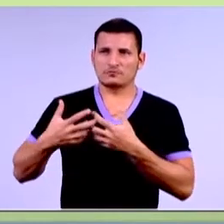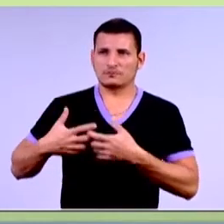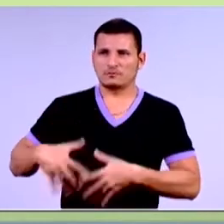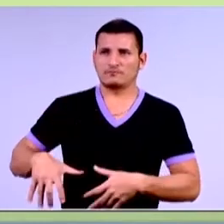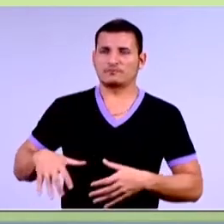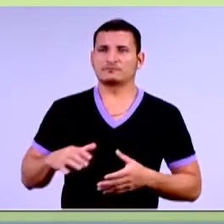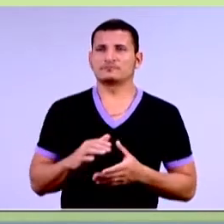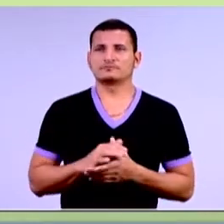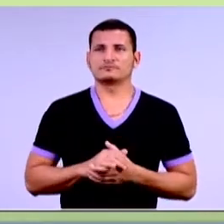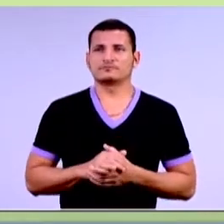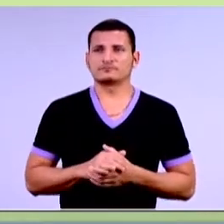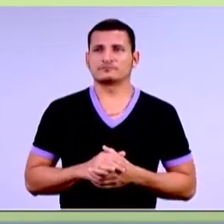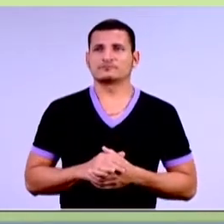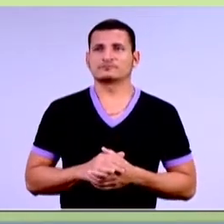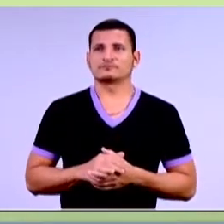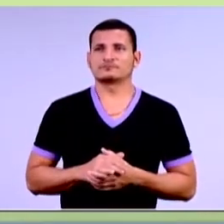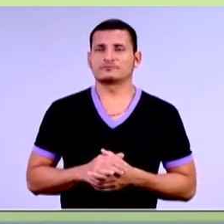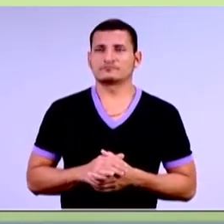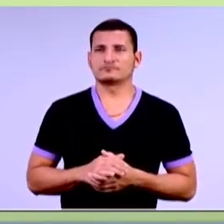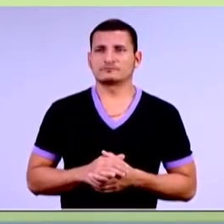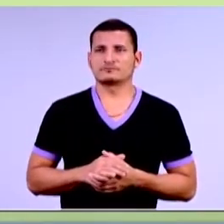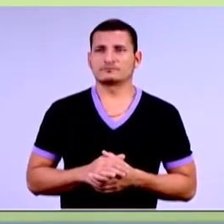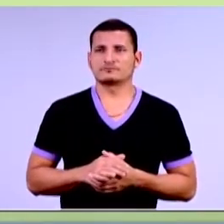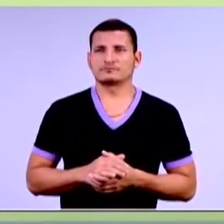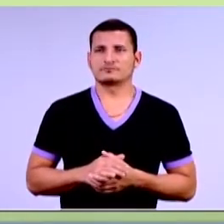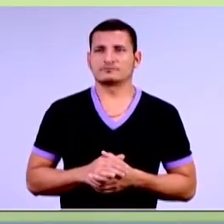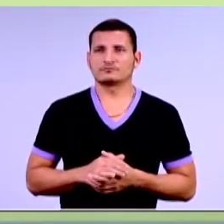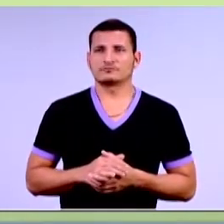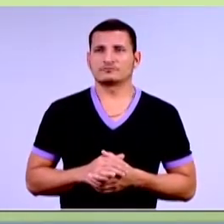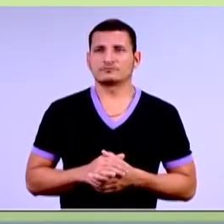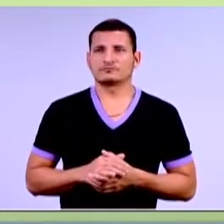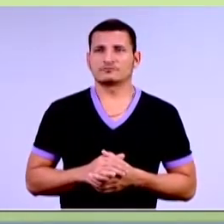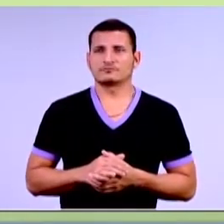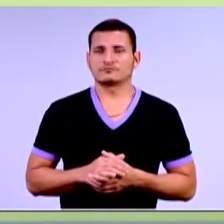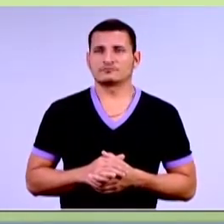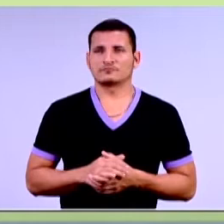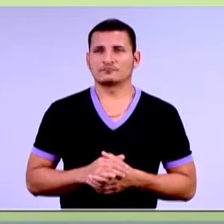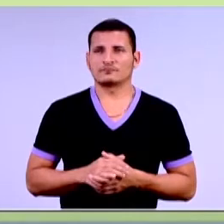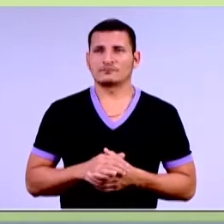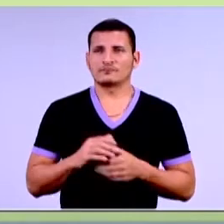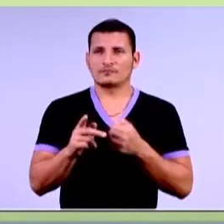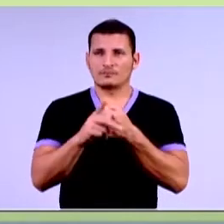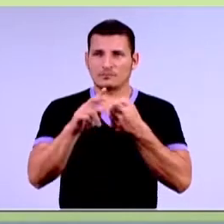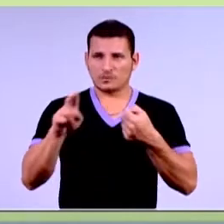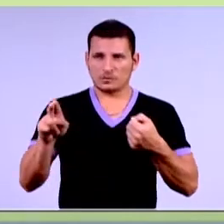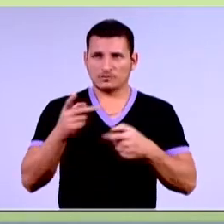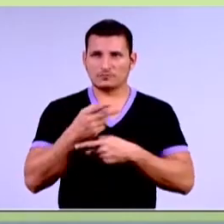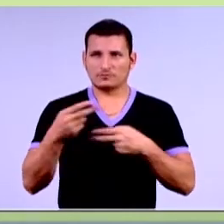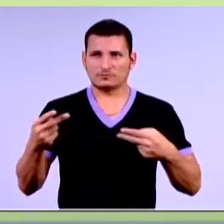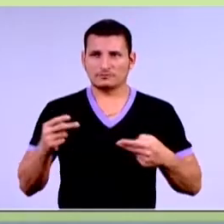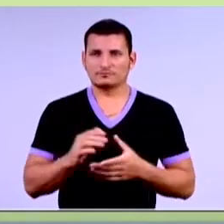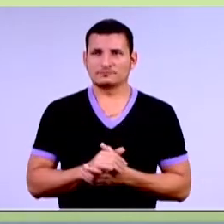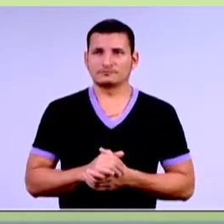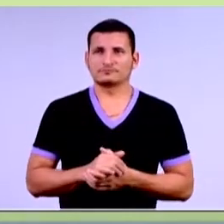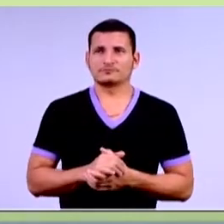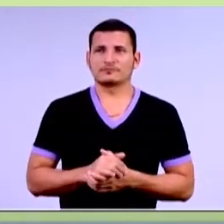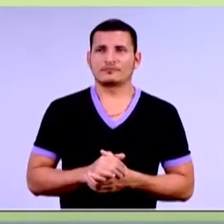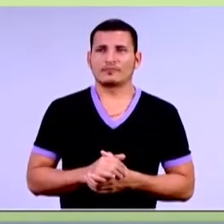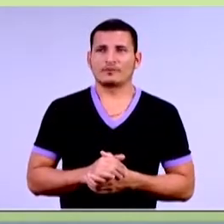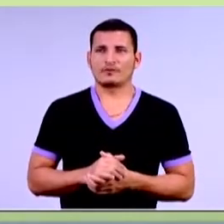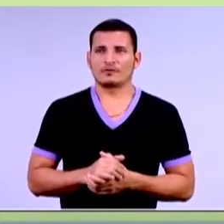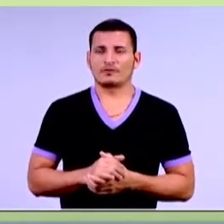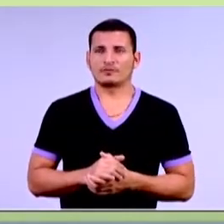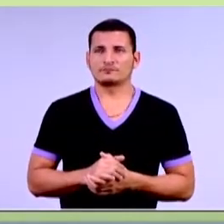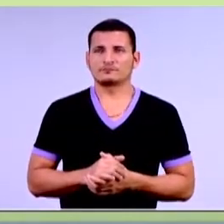professor então litsek isso tá porque já que é um pronome para o objeto ea idéia é